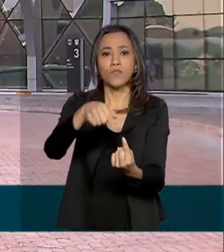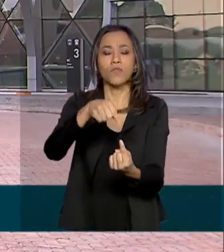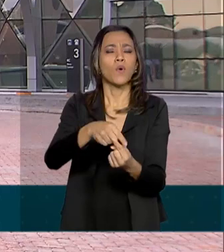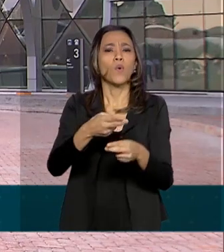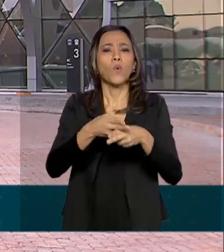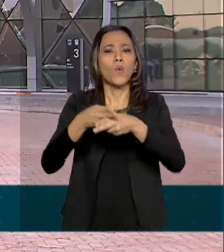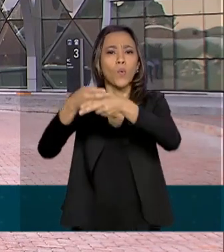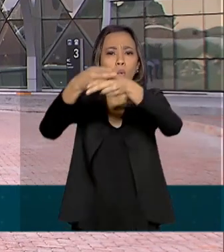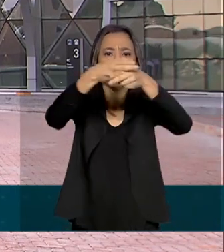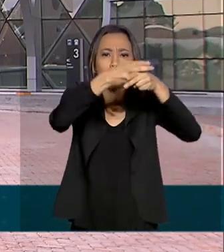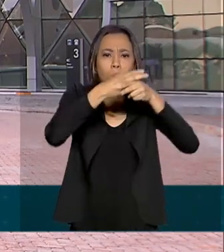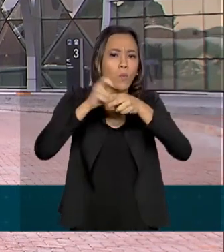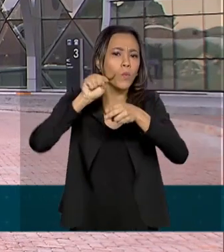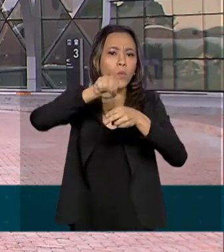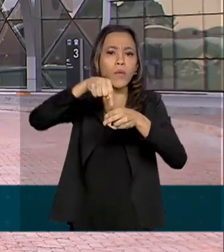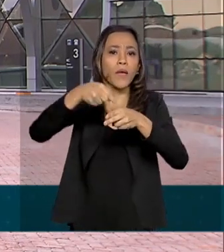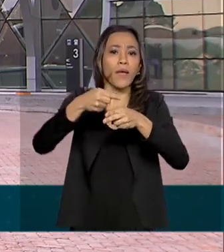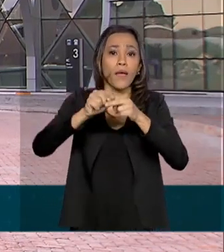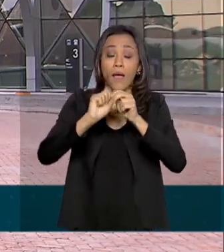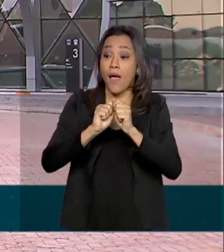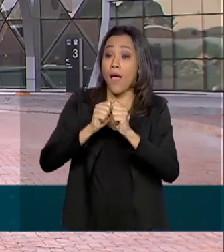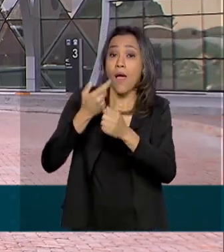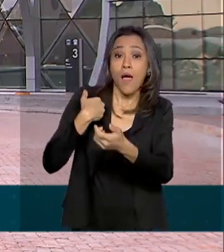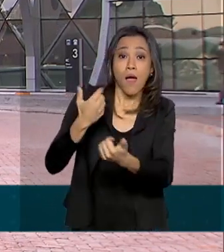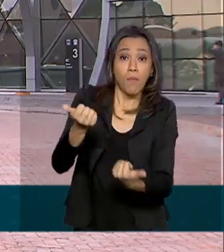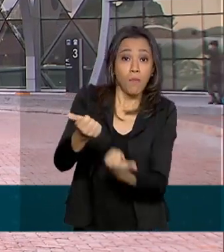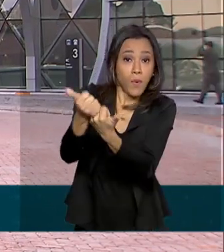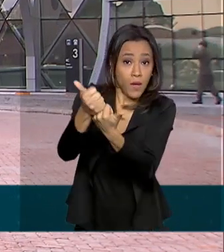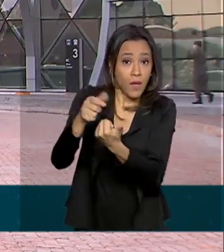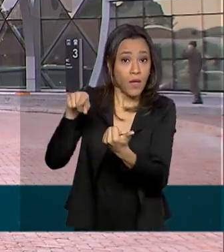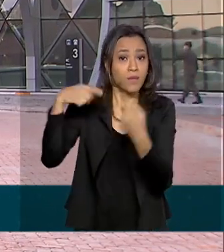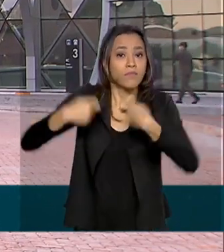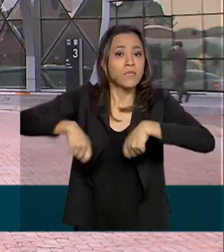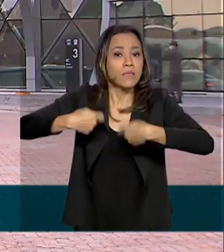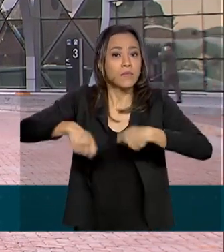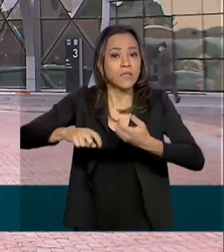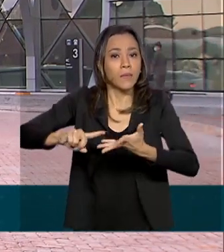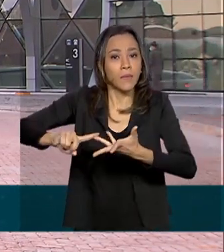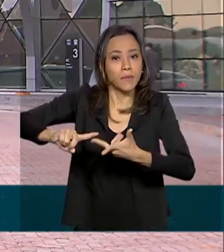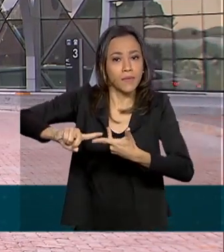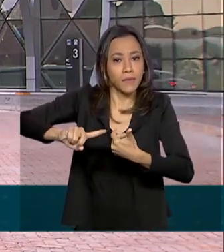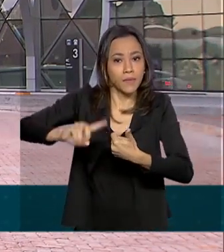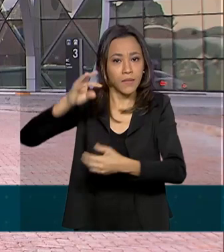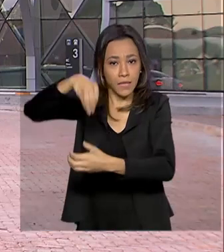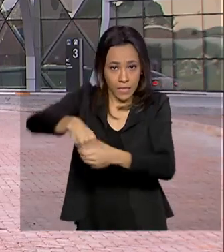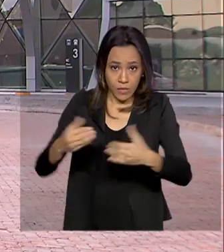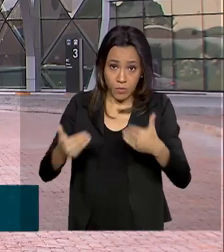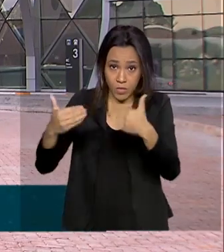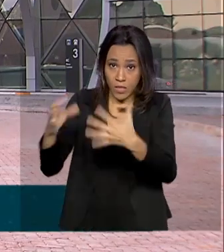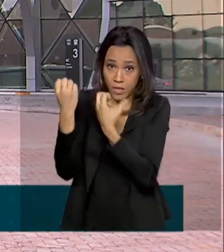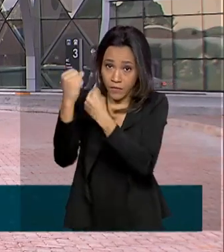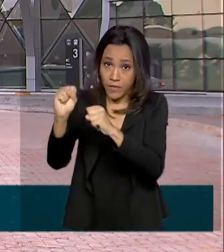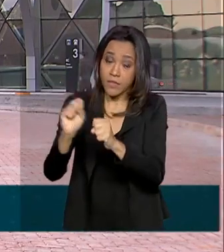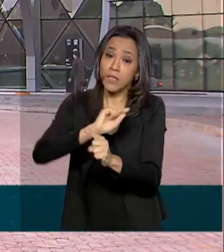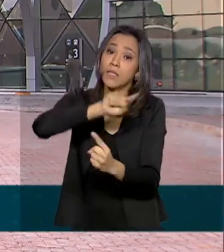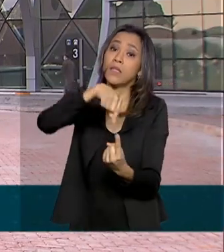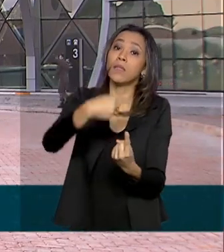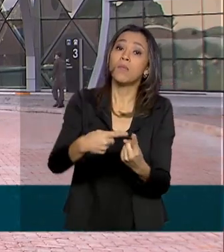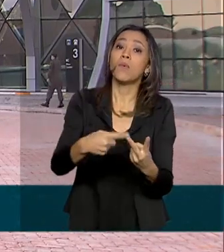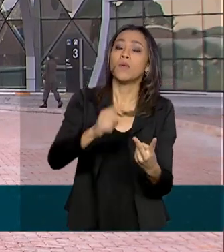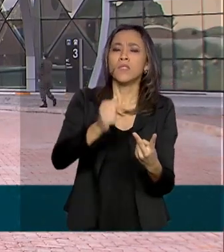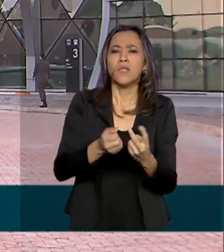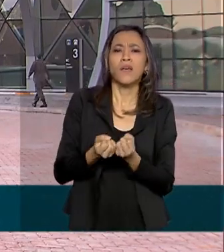lado, atender as demandas estratégicas de comunicação do Ministério da Defesa e, por outro, levar internet aos municípios mais